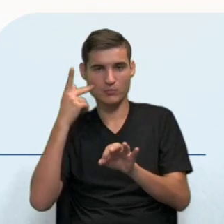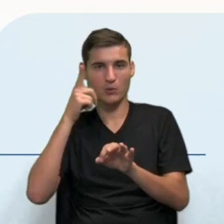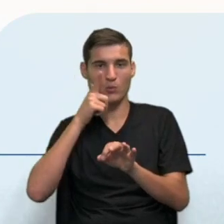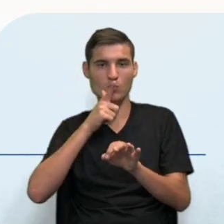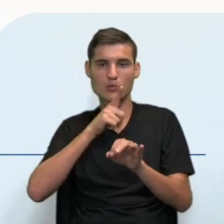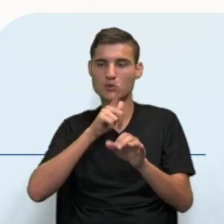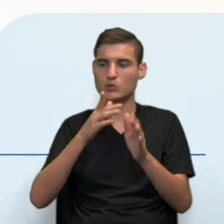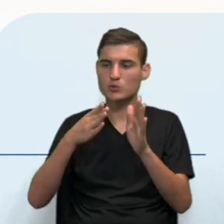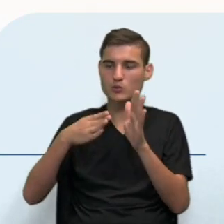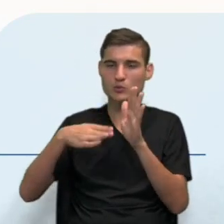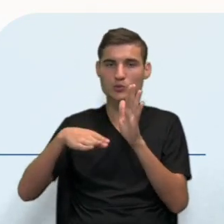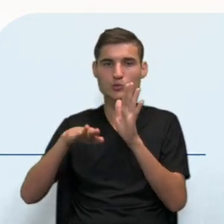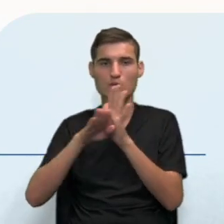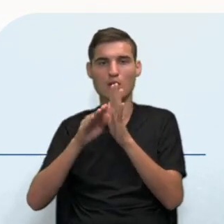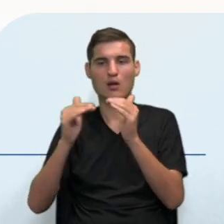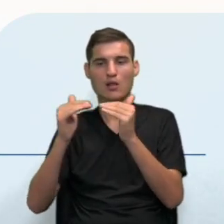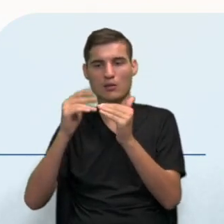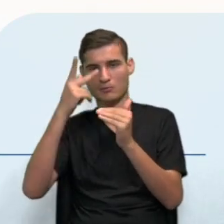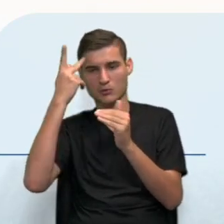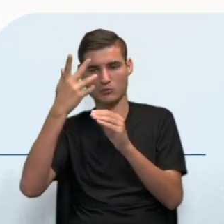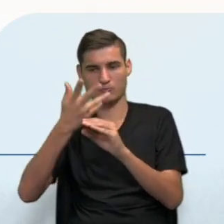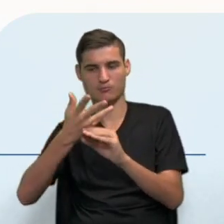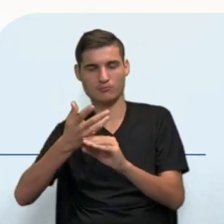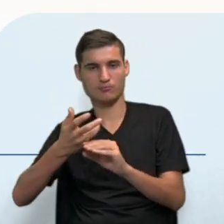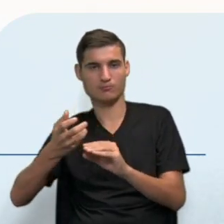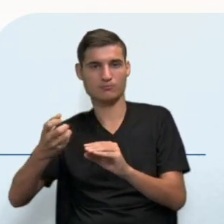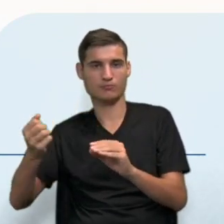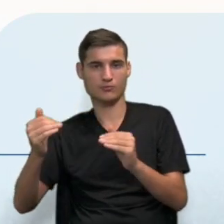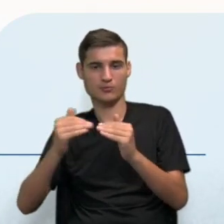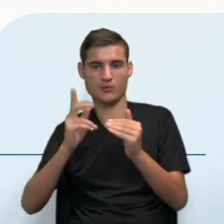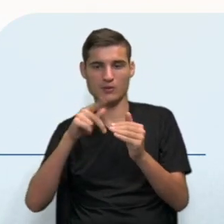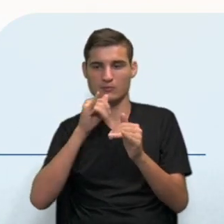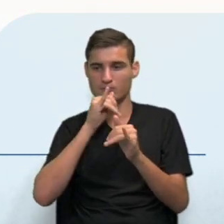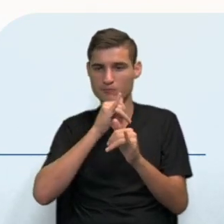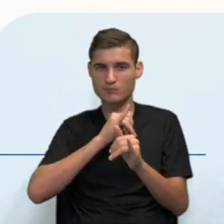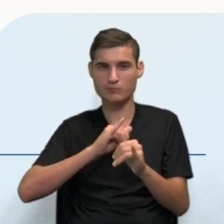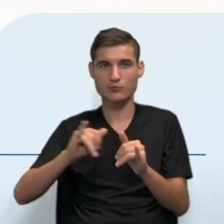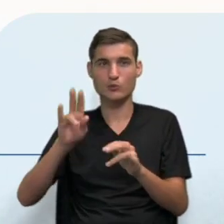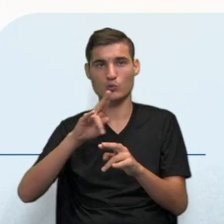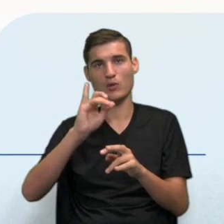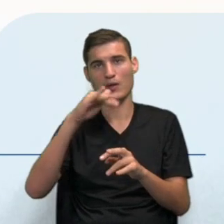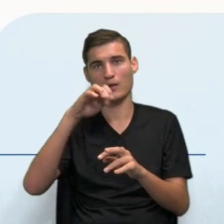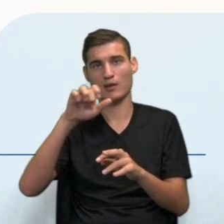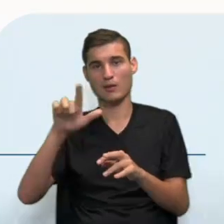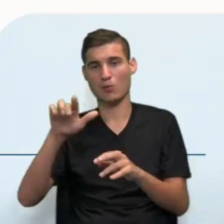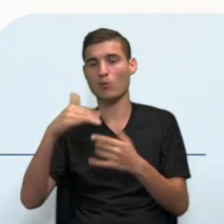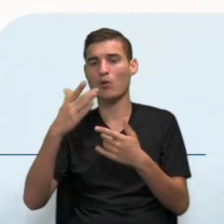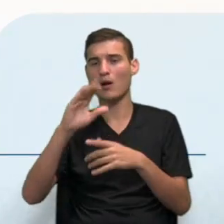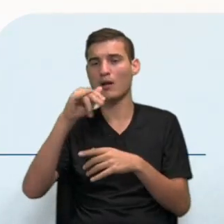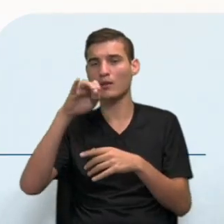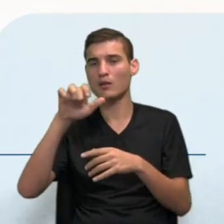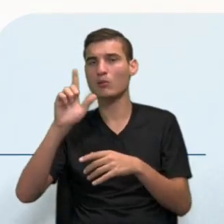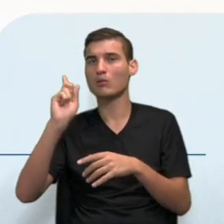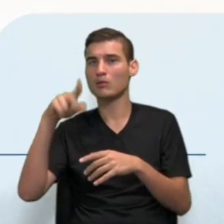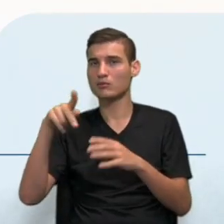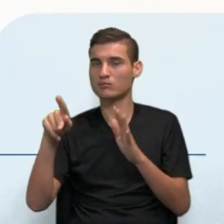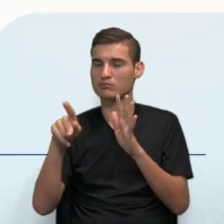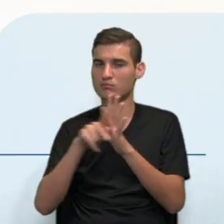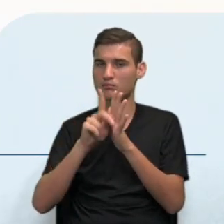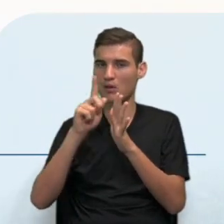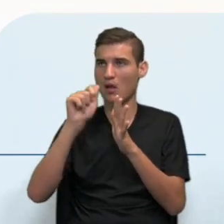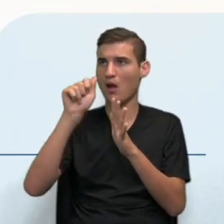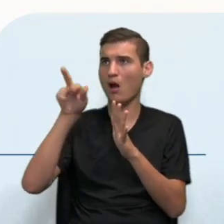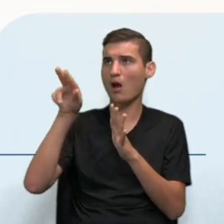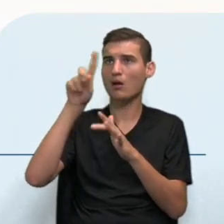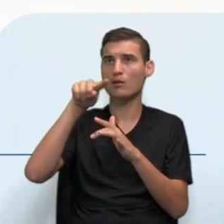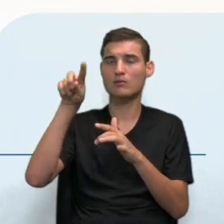sinal, vai pegar essa informação e vai transmitir através de um canal. Qual que é esse canal? Como é o ar, então a gente está falando